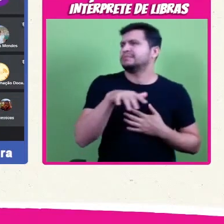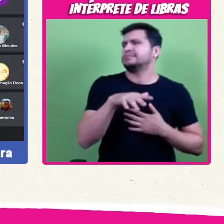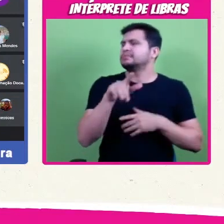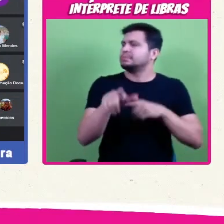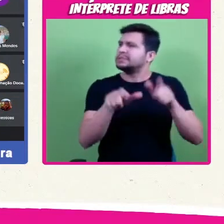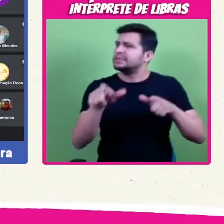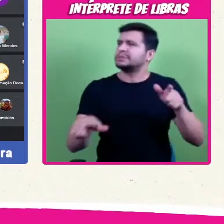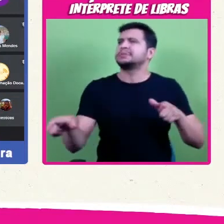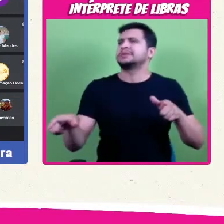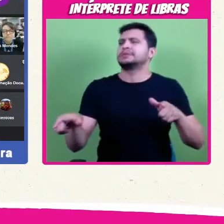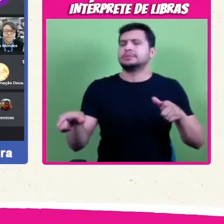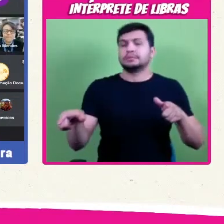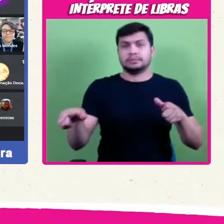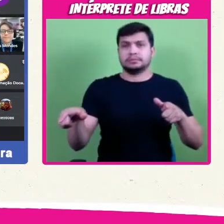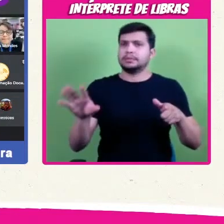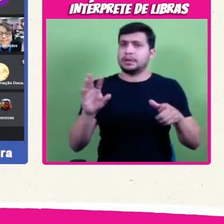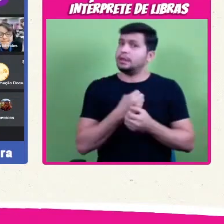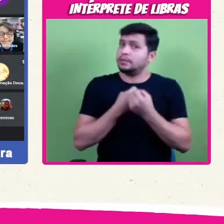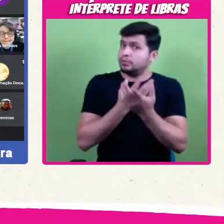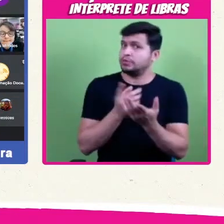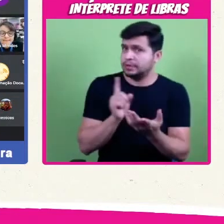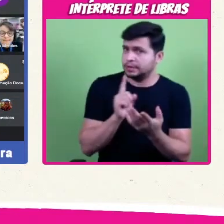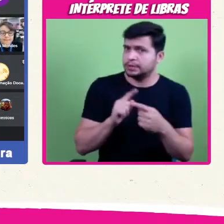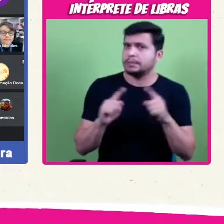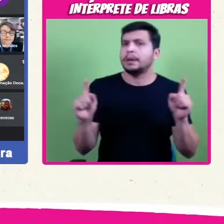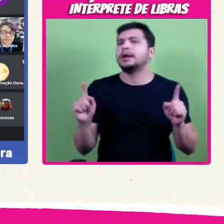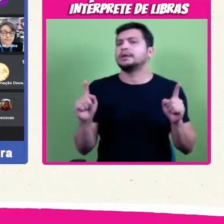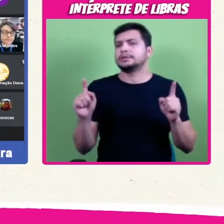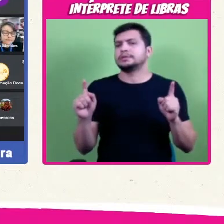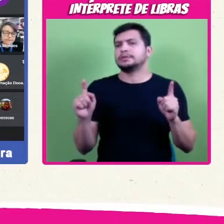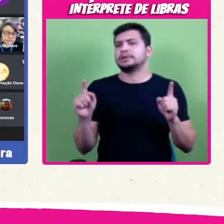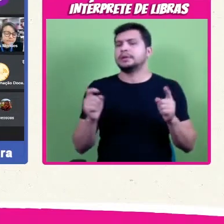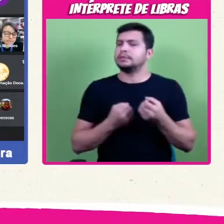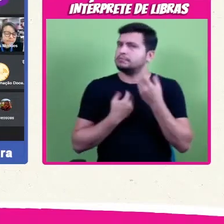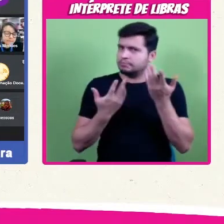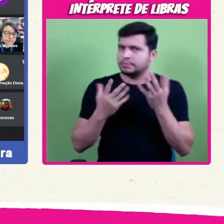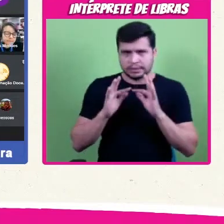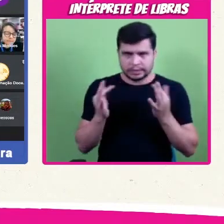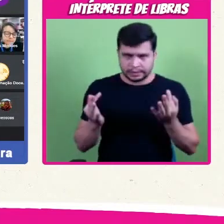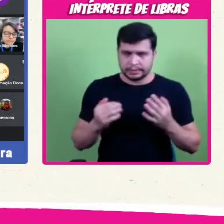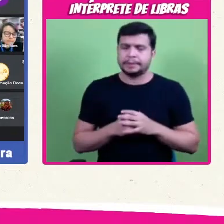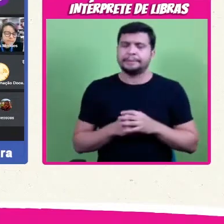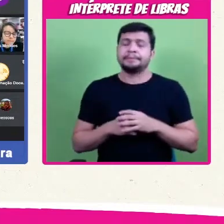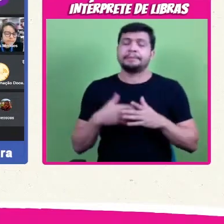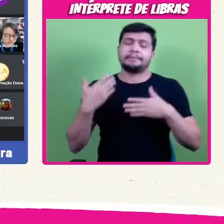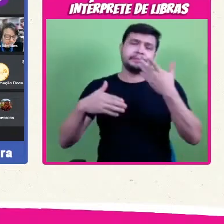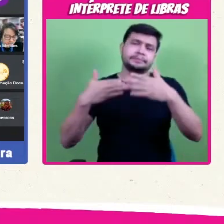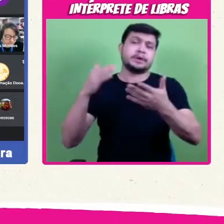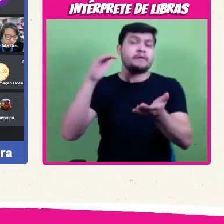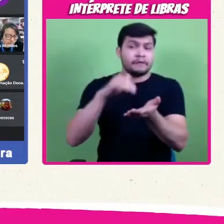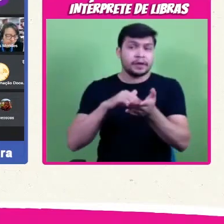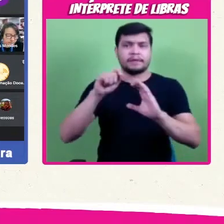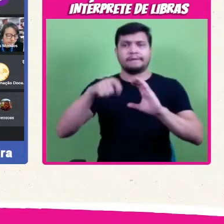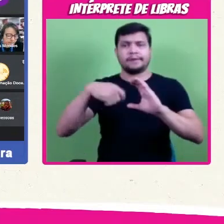compartilhou desse sentimento, né? E aí, no fim, a Giovanna, ela pergunta também, ela faz a mesma pergunta para ele. No fim, depois